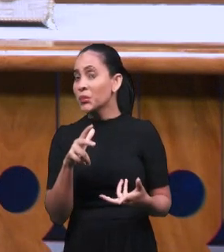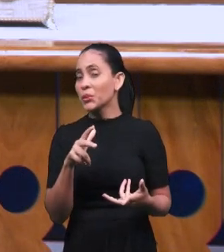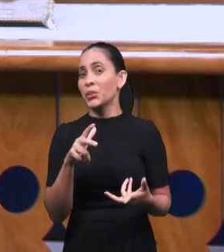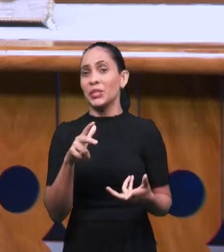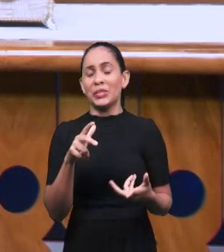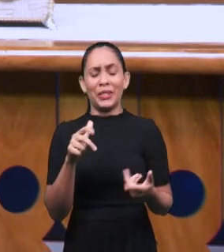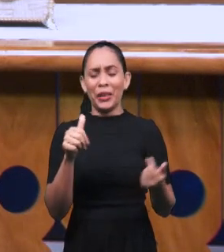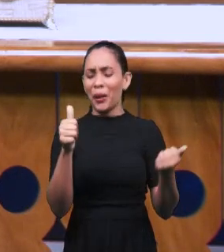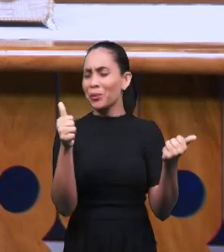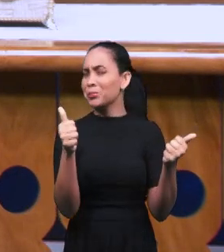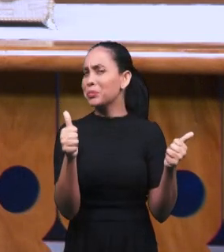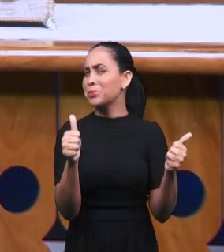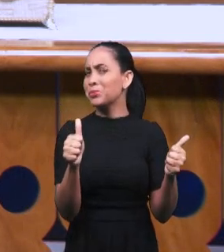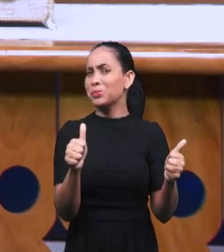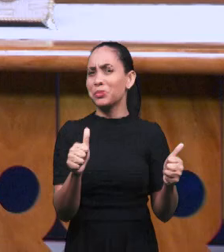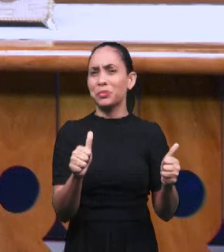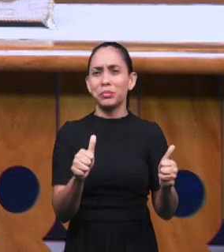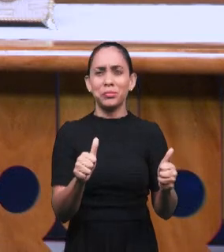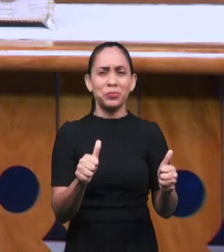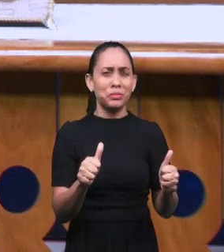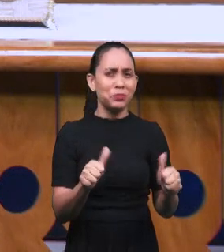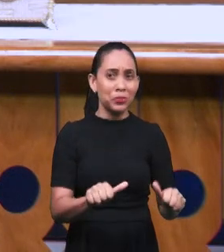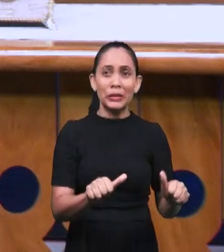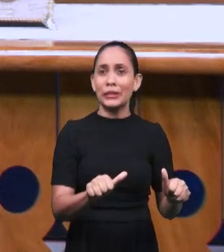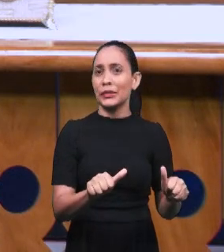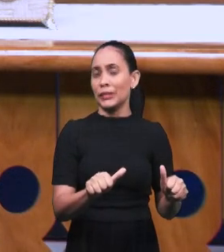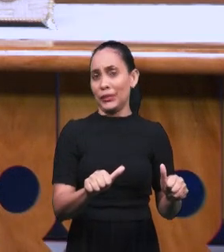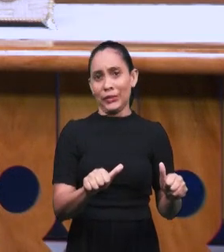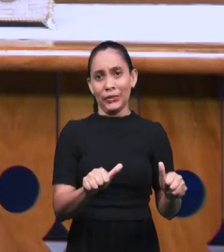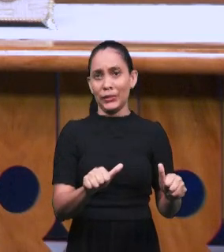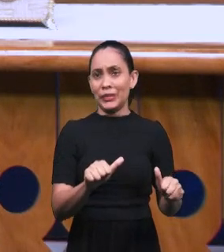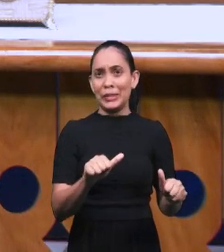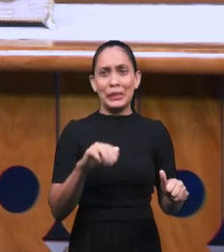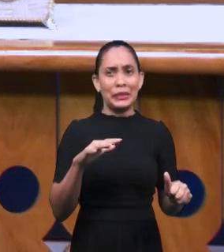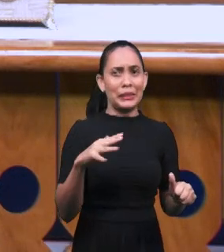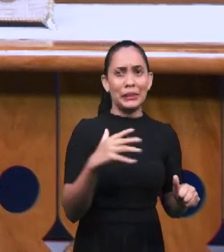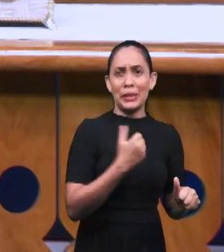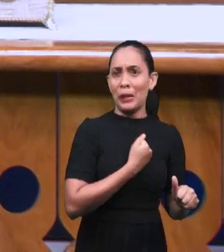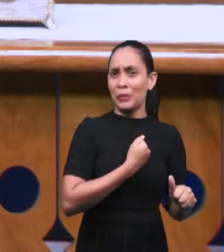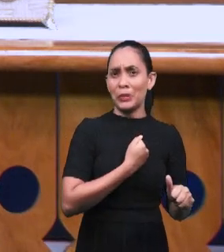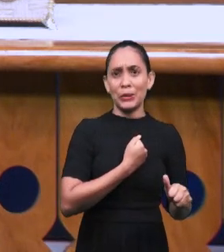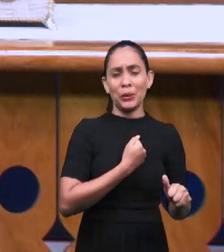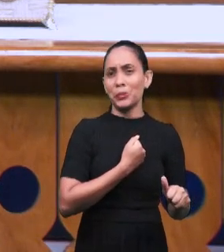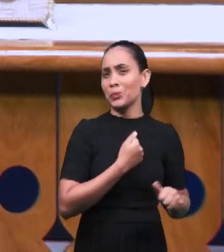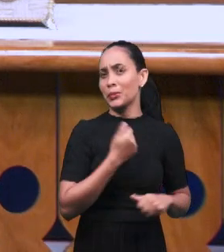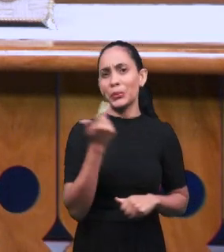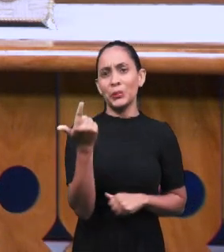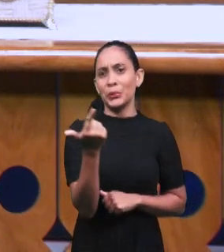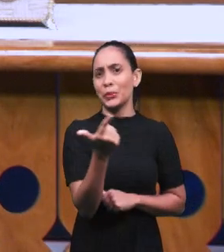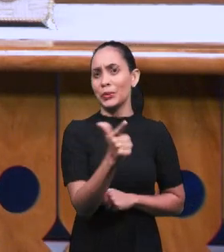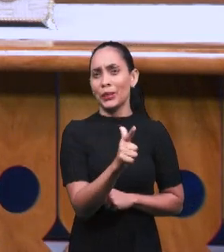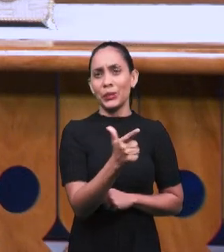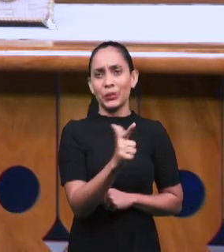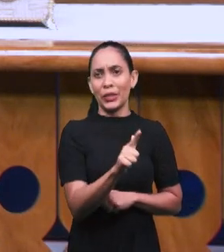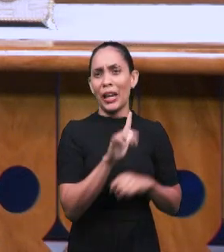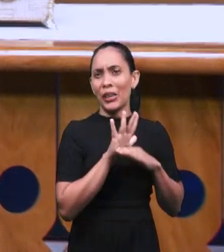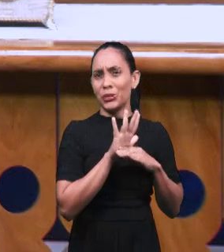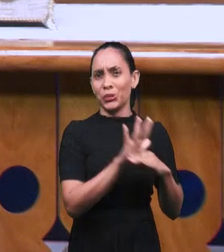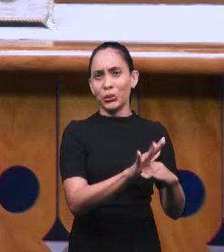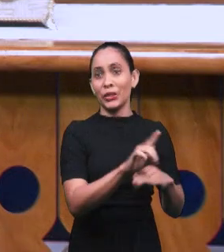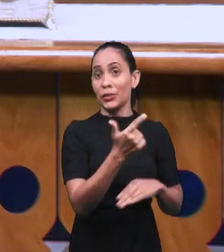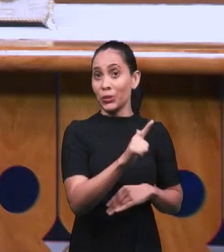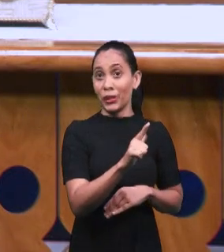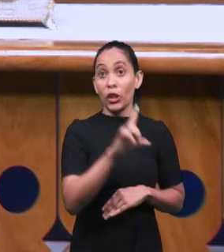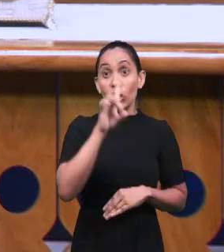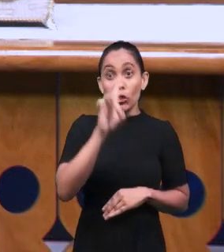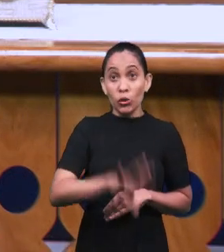direta, ninguém segura, não tem remédio. O único remédio é o Senhor na